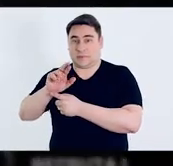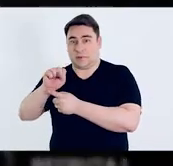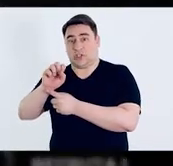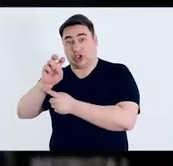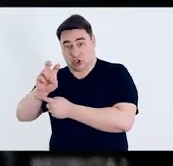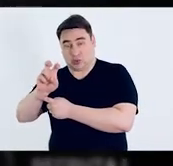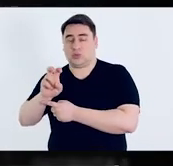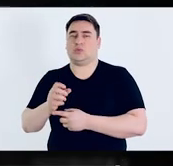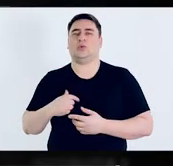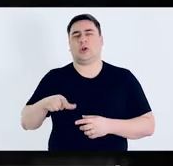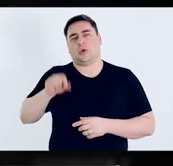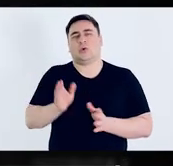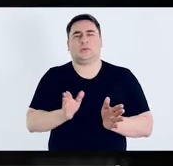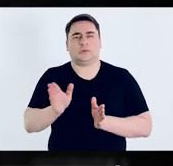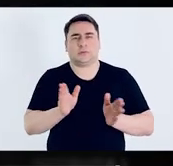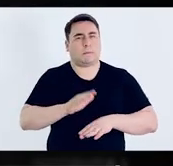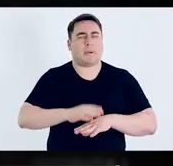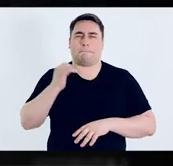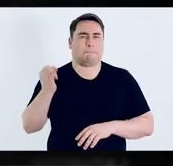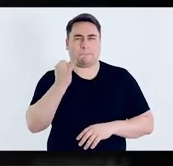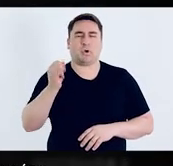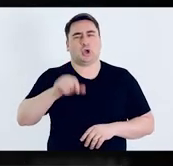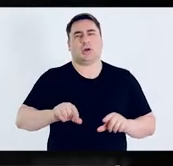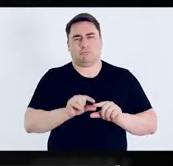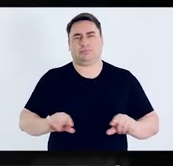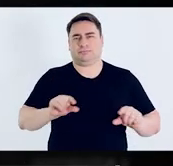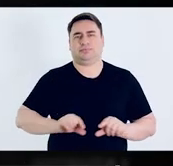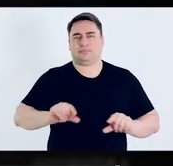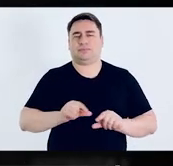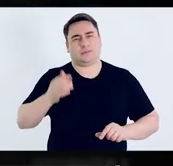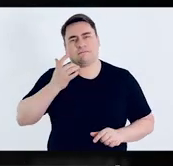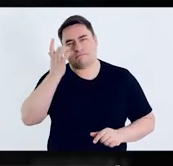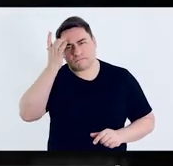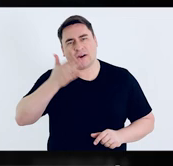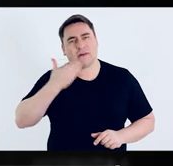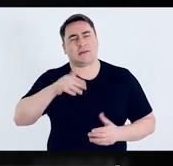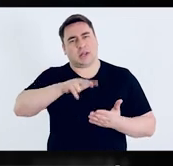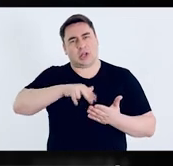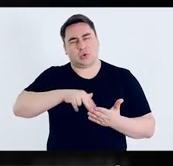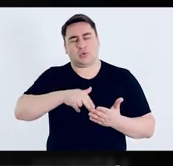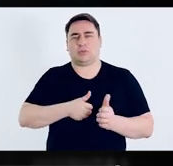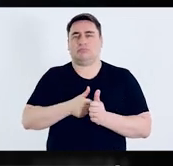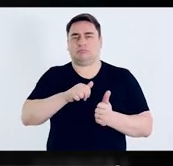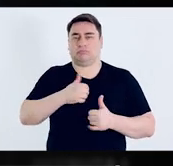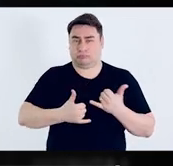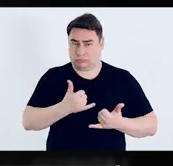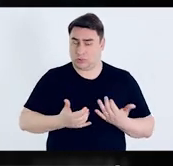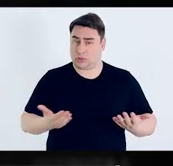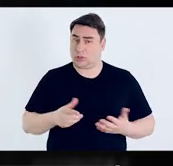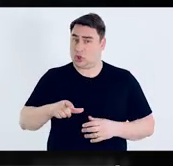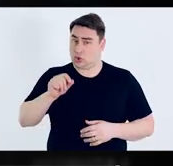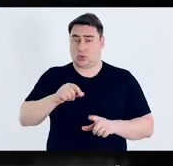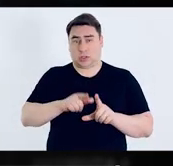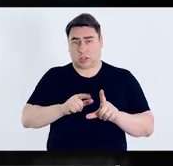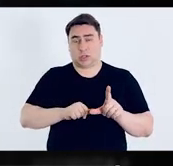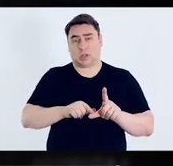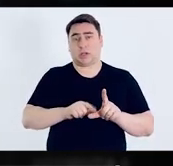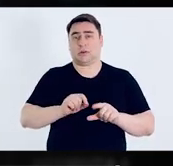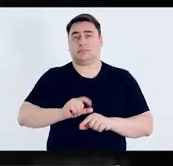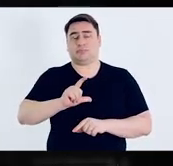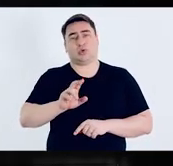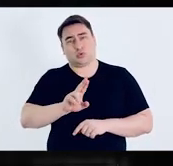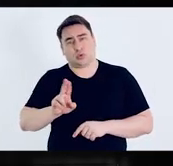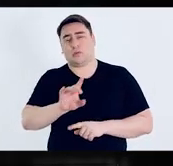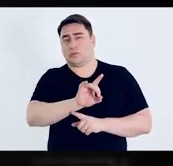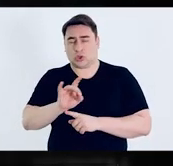Gear 5. Uma das opções de acessibilidade mais importantes são as legendas que facilitam a leitura no jogo. O jogo permite escolher o